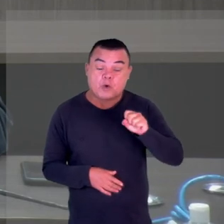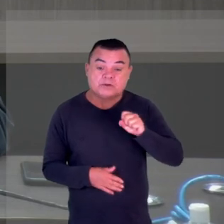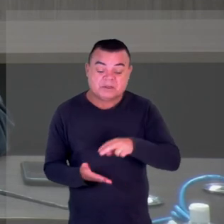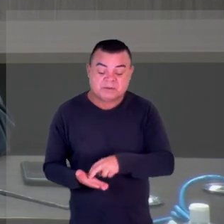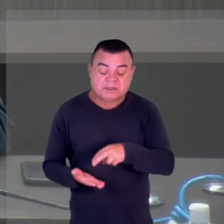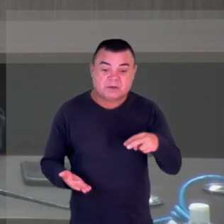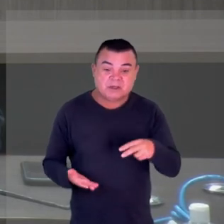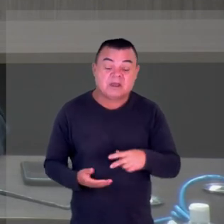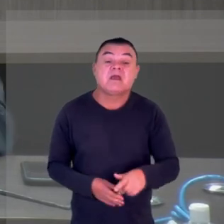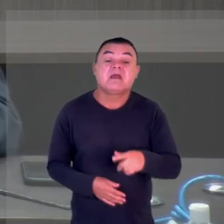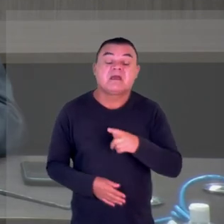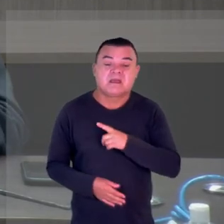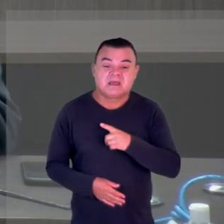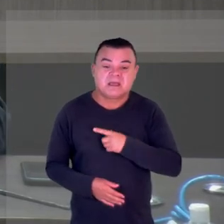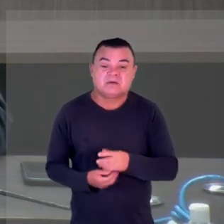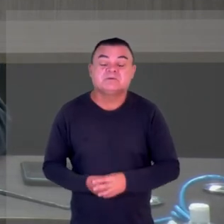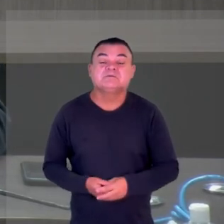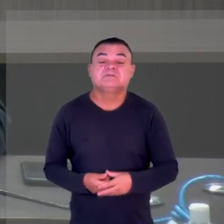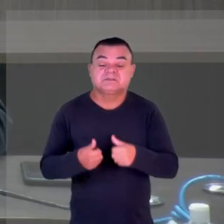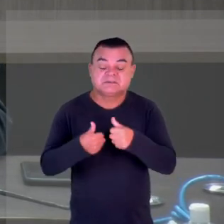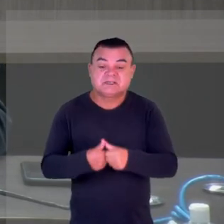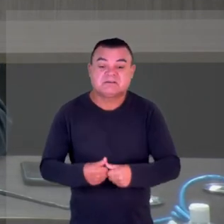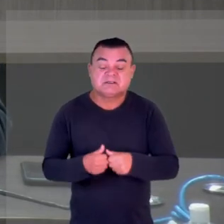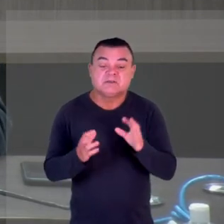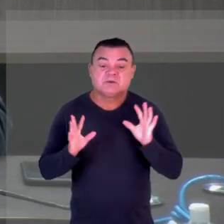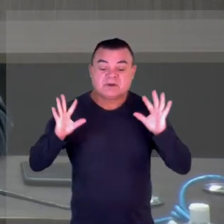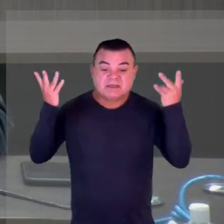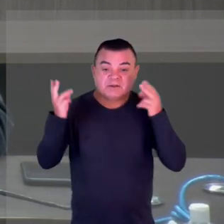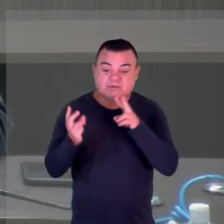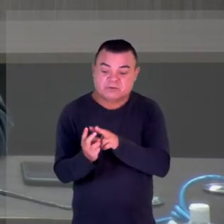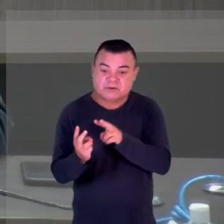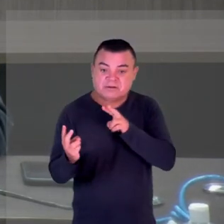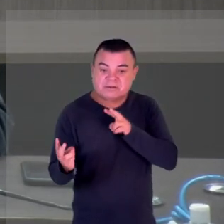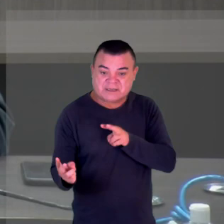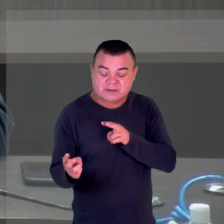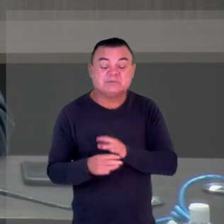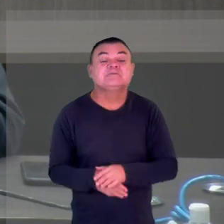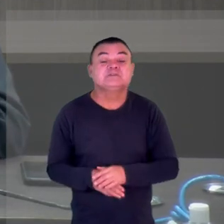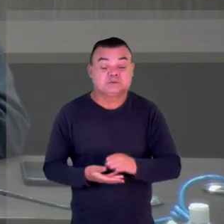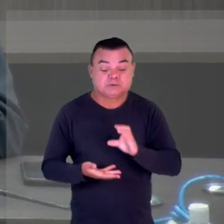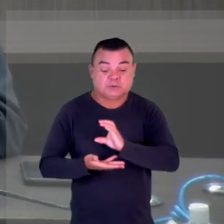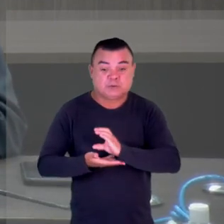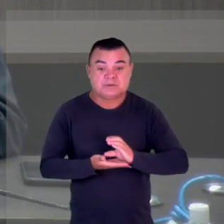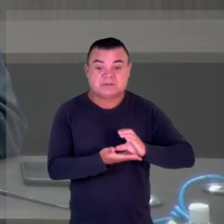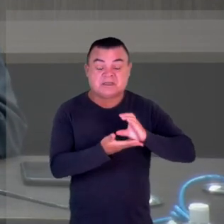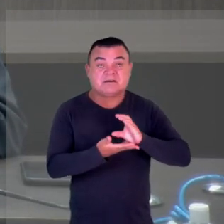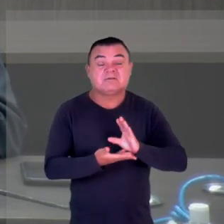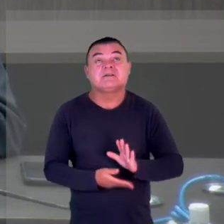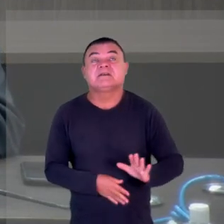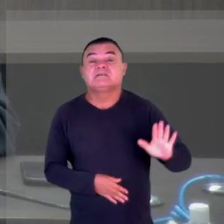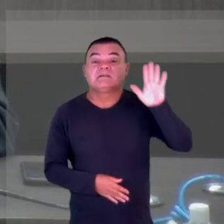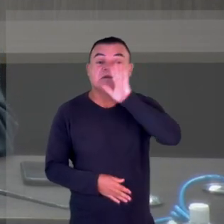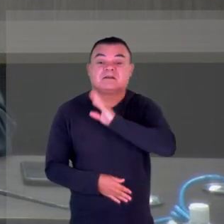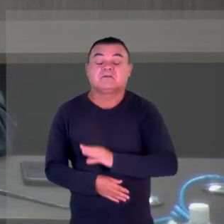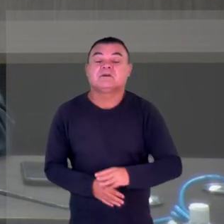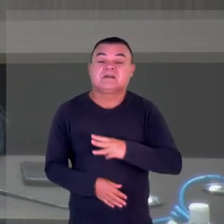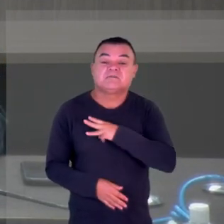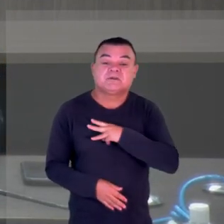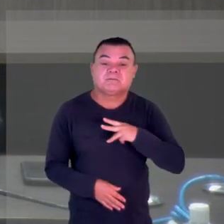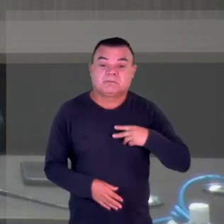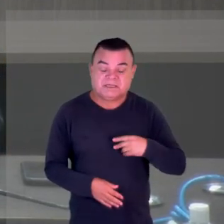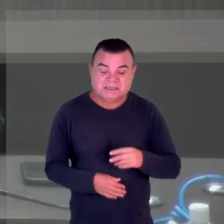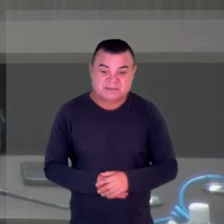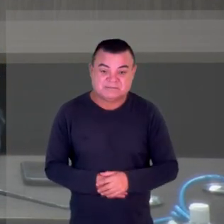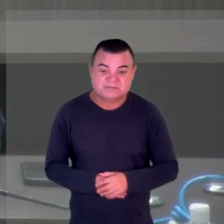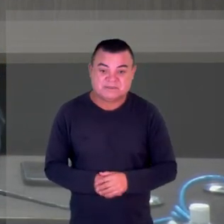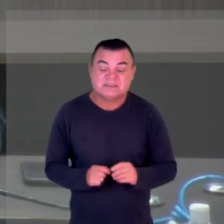evento virtual no quarto do hotel eh do Conselho Nacional do Ministério Público da unidade de capacitação que era um evento